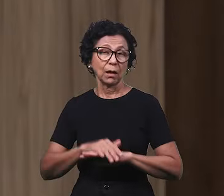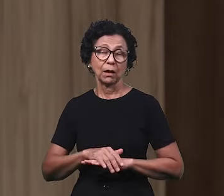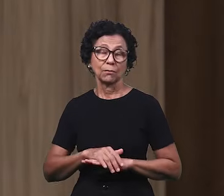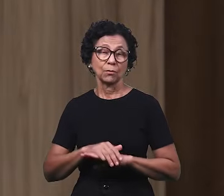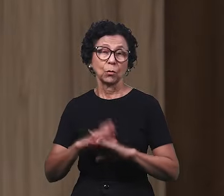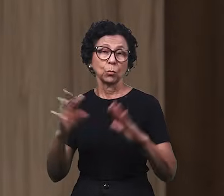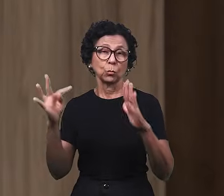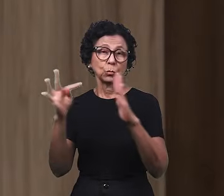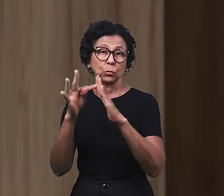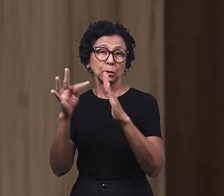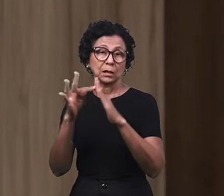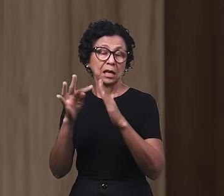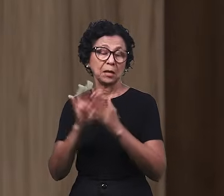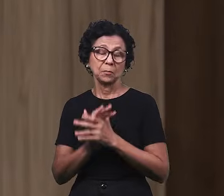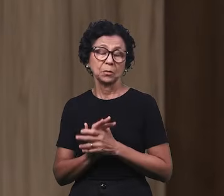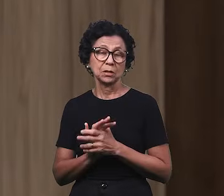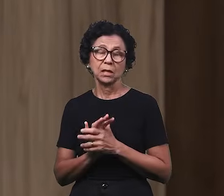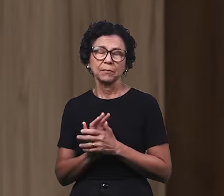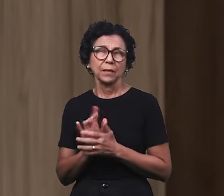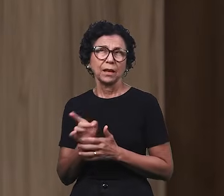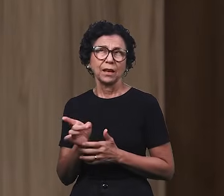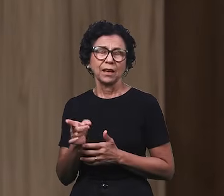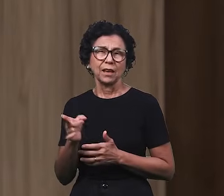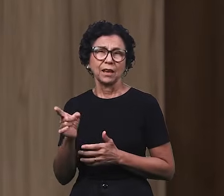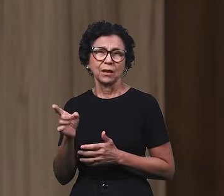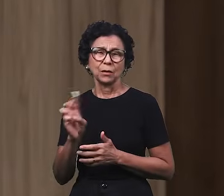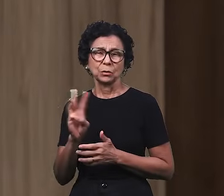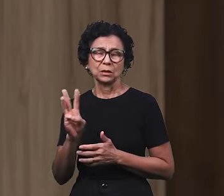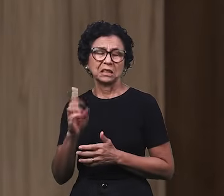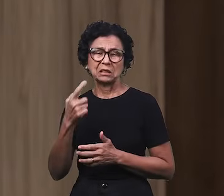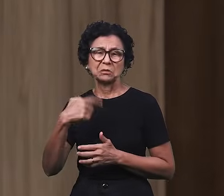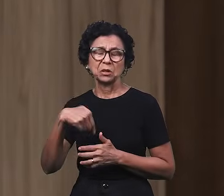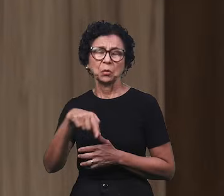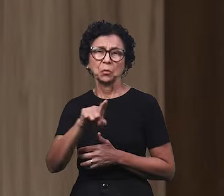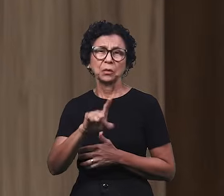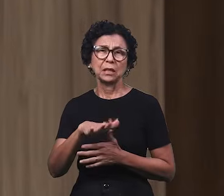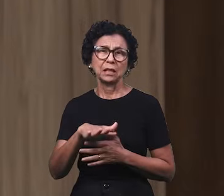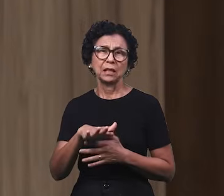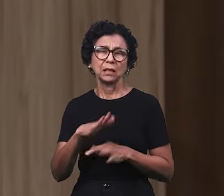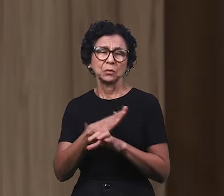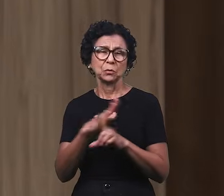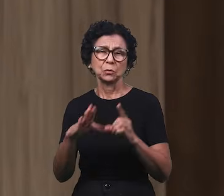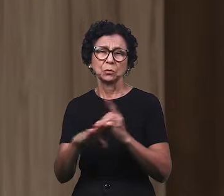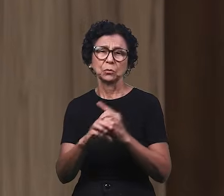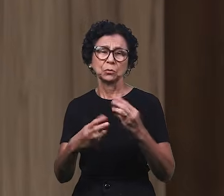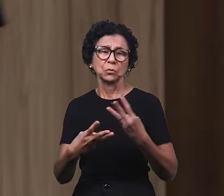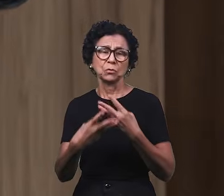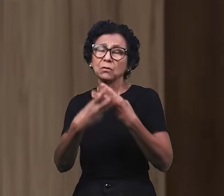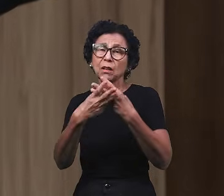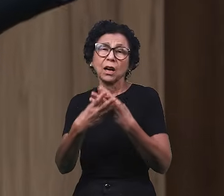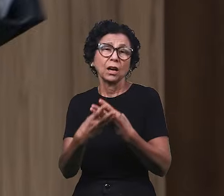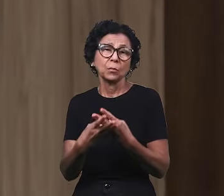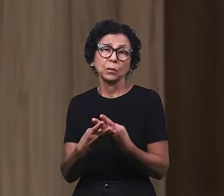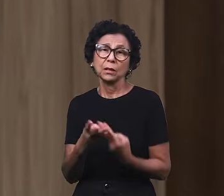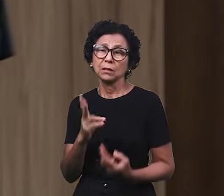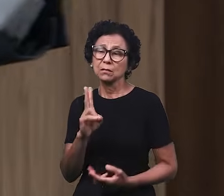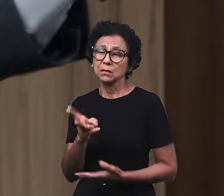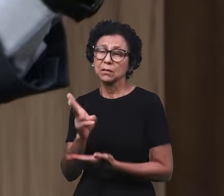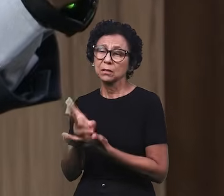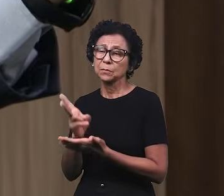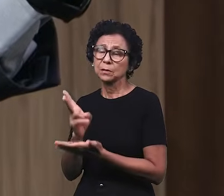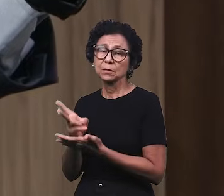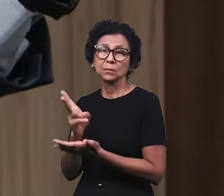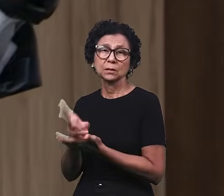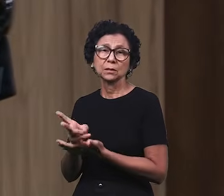Eles não iam às cerimônias do judaísmo, porque eles passavam a sua vida no